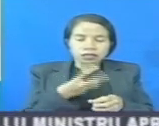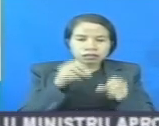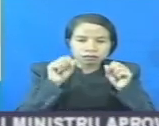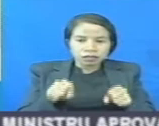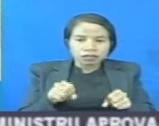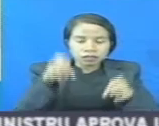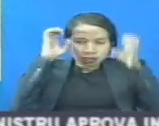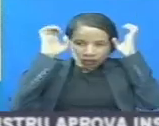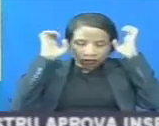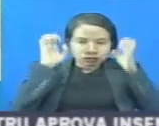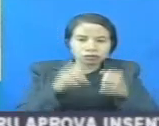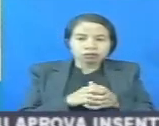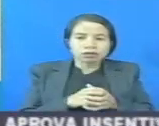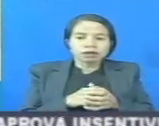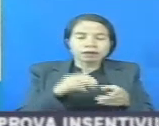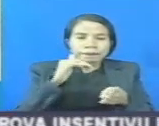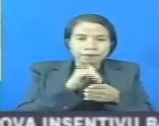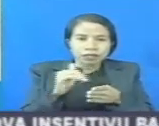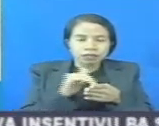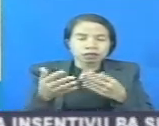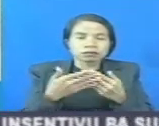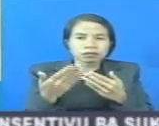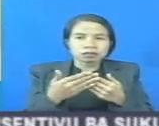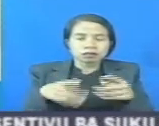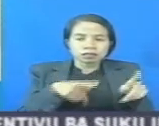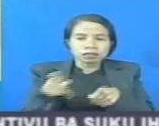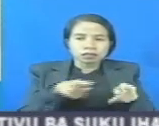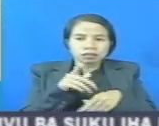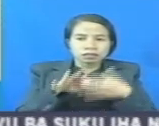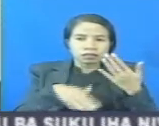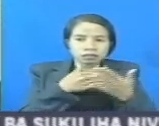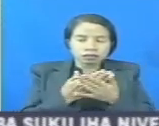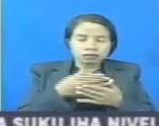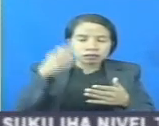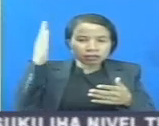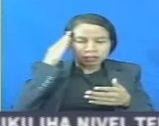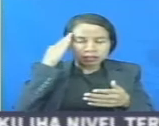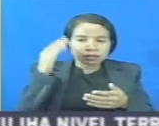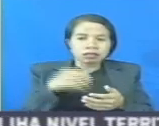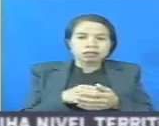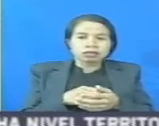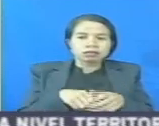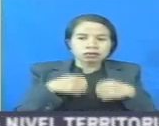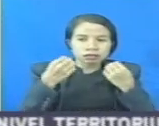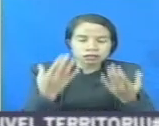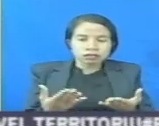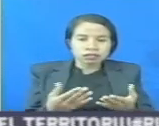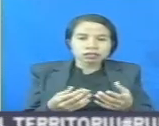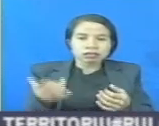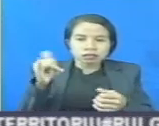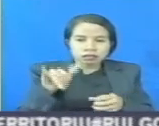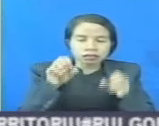Educa, prática Nebe simples, vai ter na comunidade Sira e o conhecimento na Beclea, o Insa, Sira